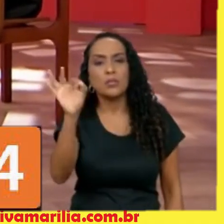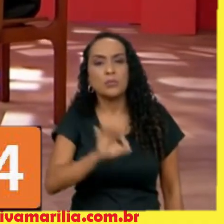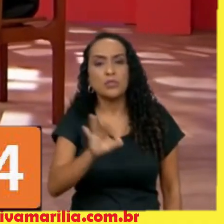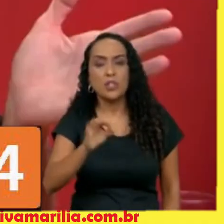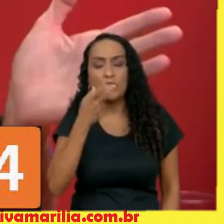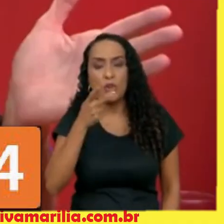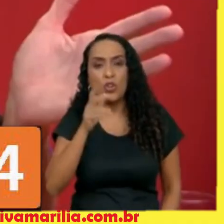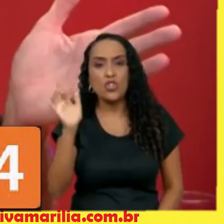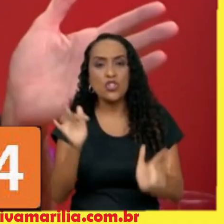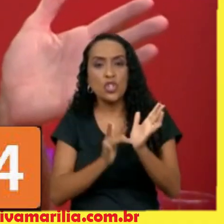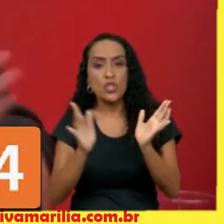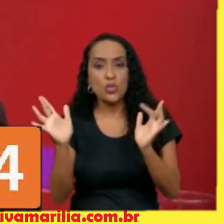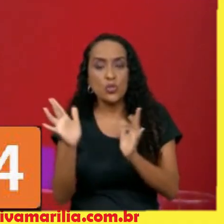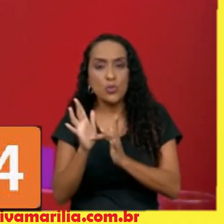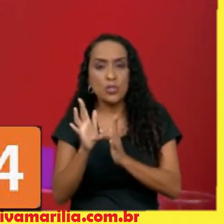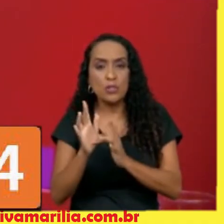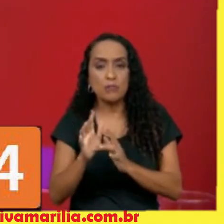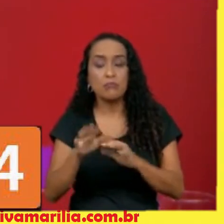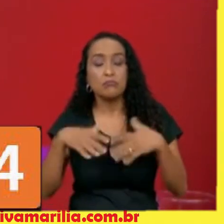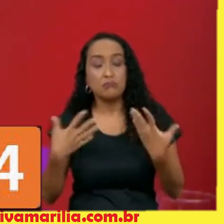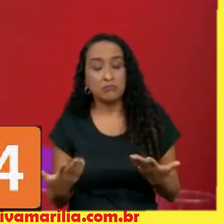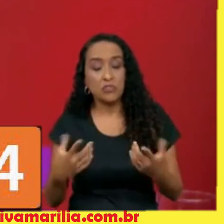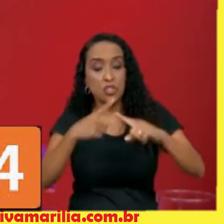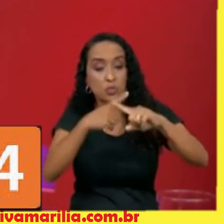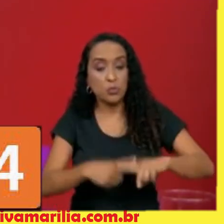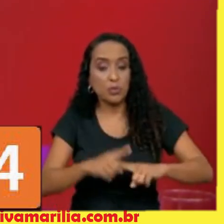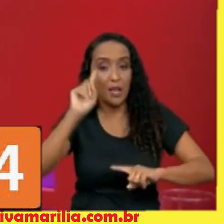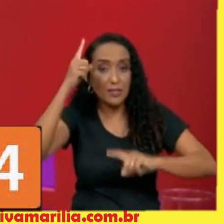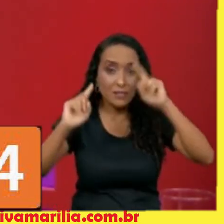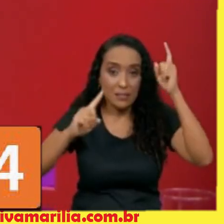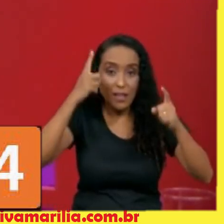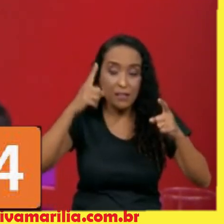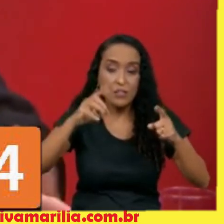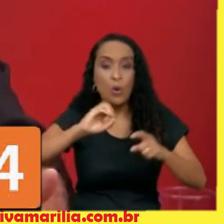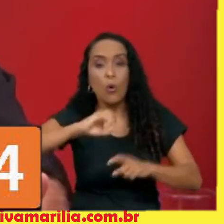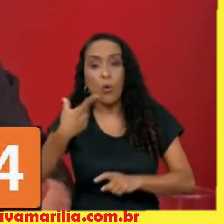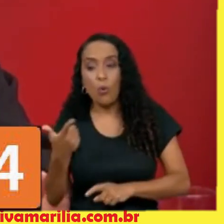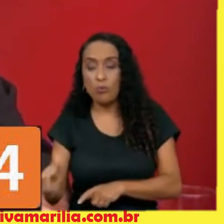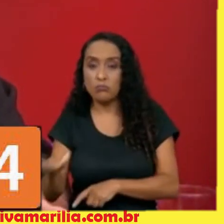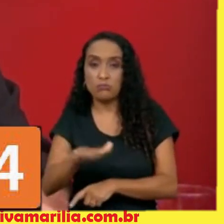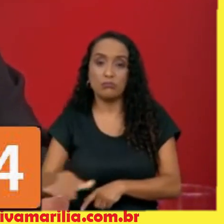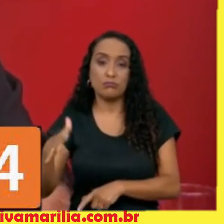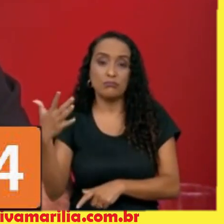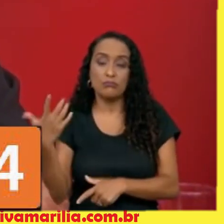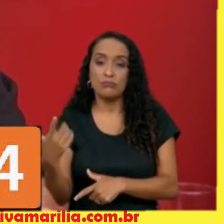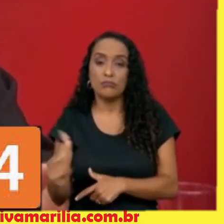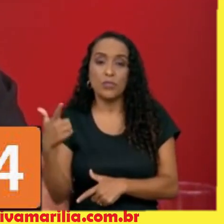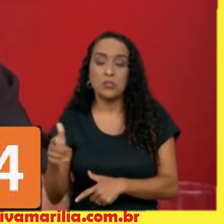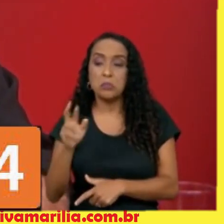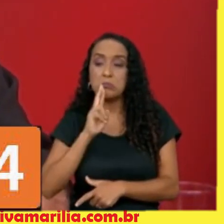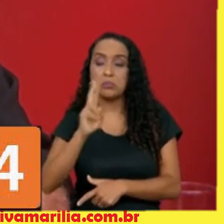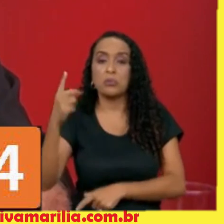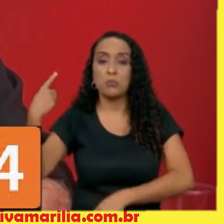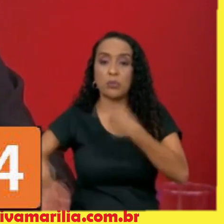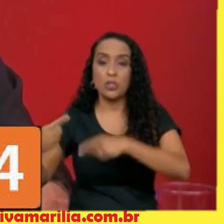Jesus. Entende? Ou você disputa as ideias, né? Entende? Ou não tem resultado